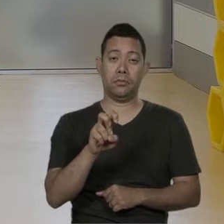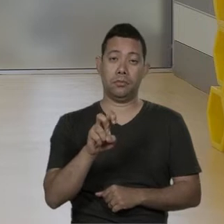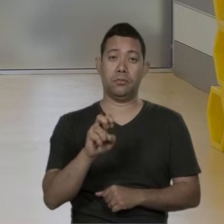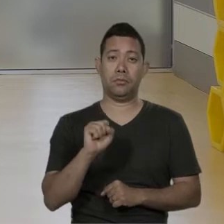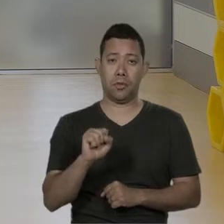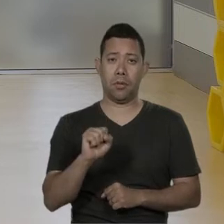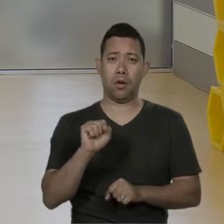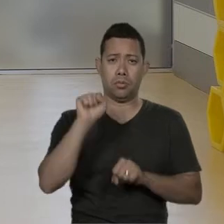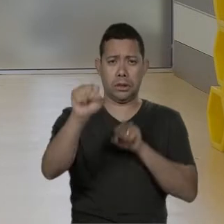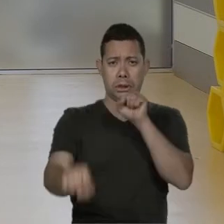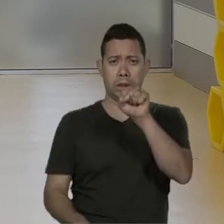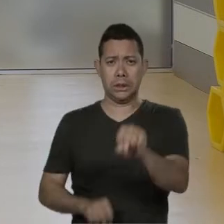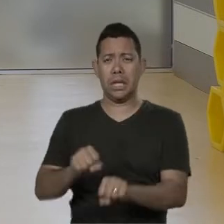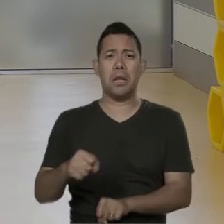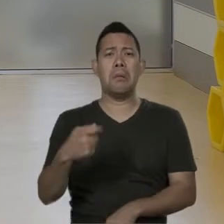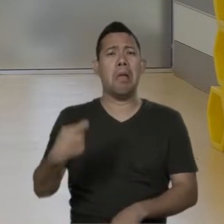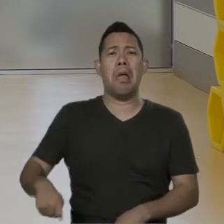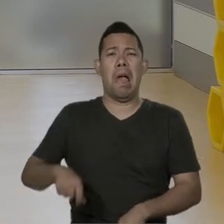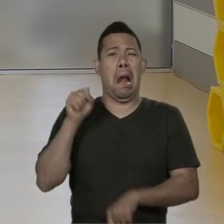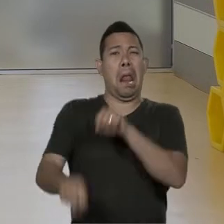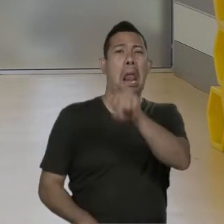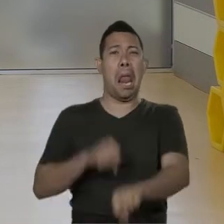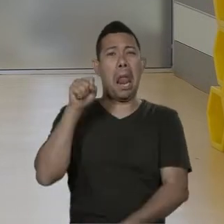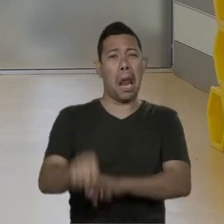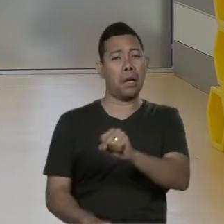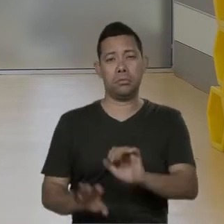RPM. Não precisa exagerar também.